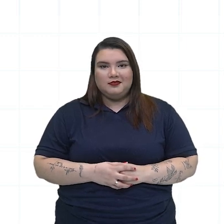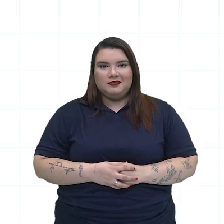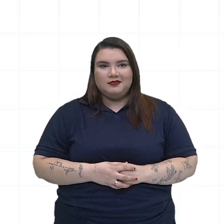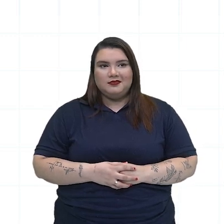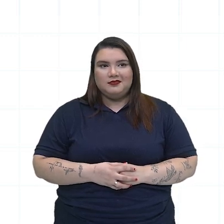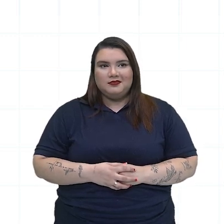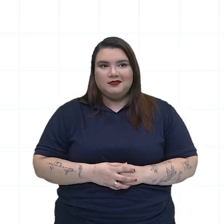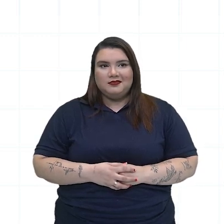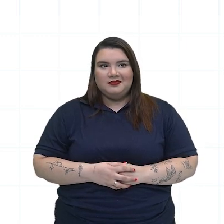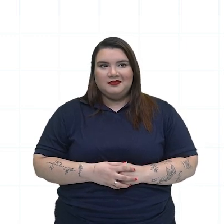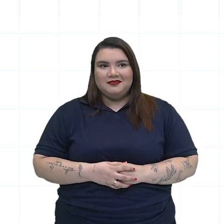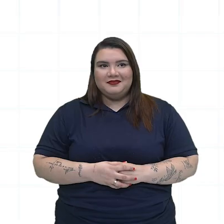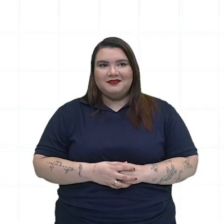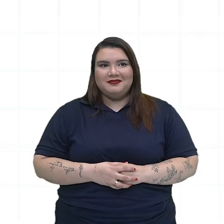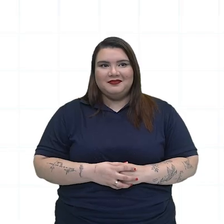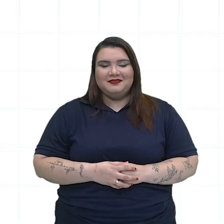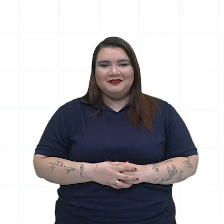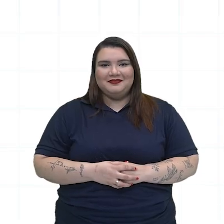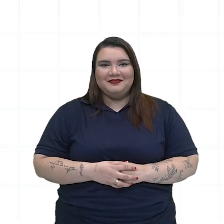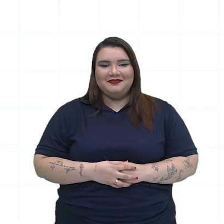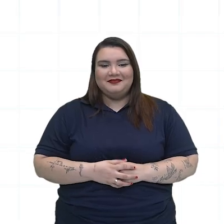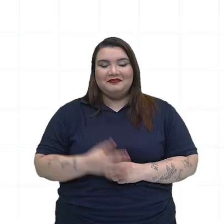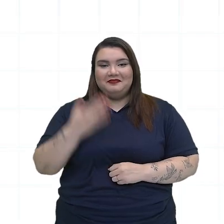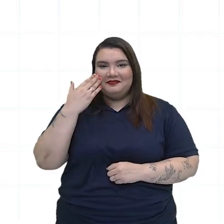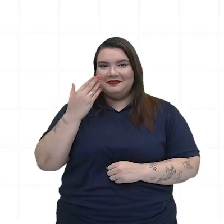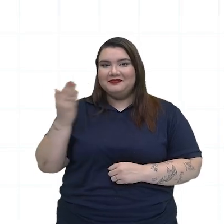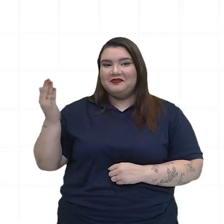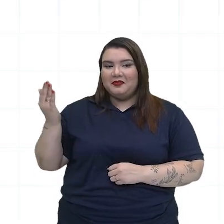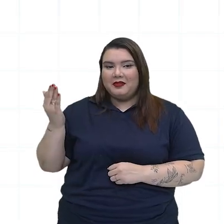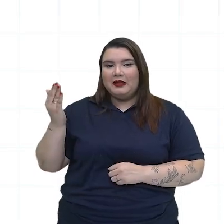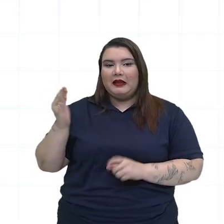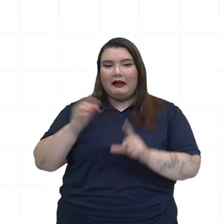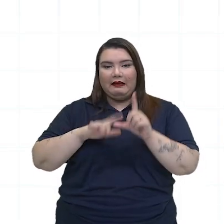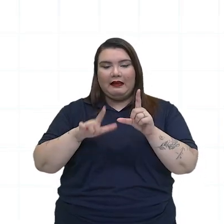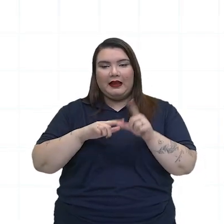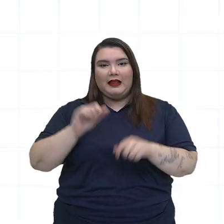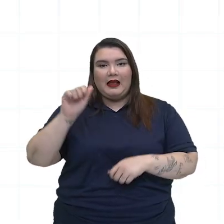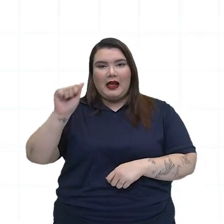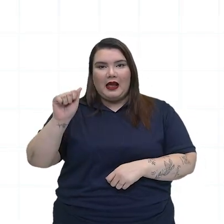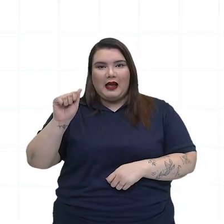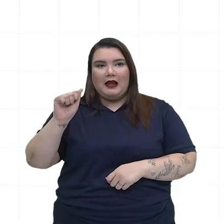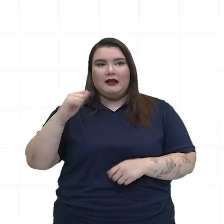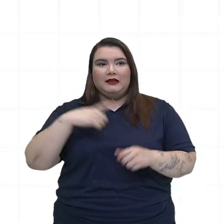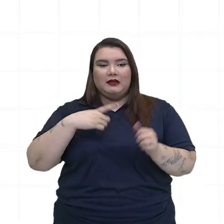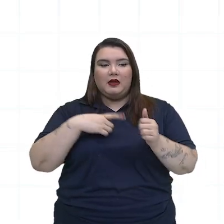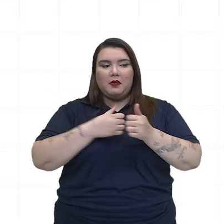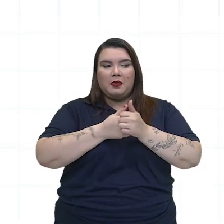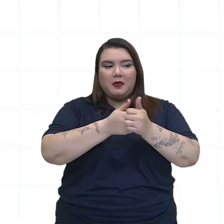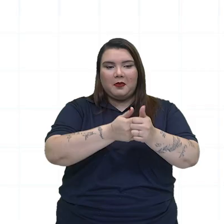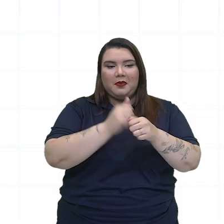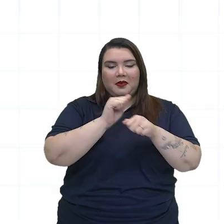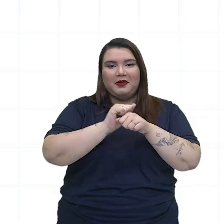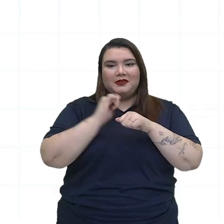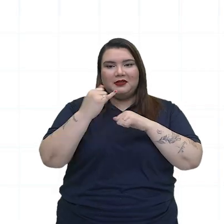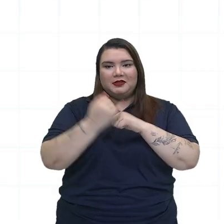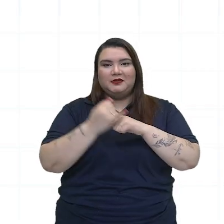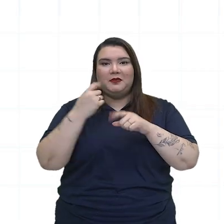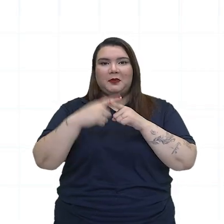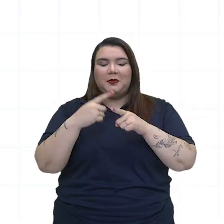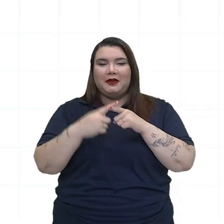Então, esse A aqui, ele acompanha o adjetivo porque ele tem um